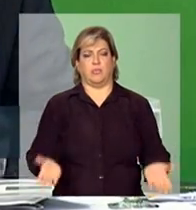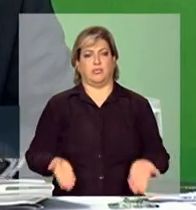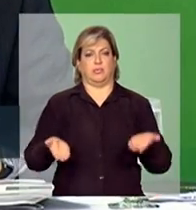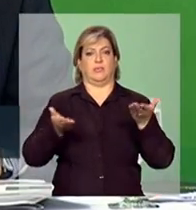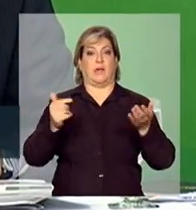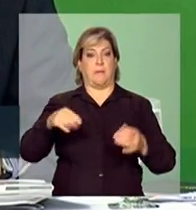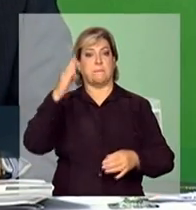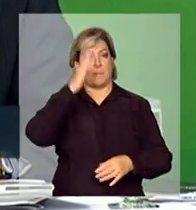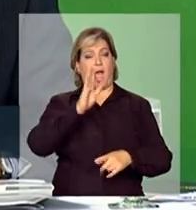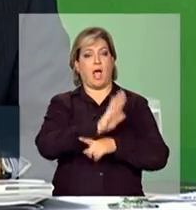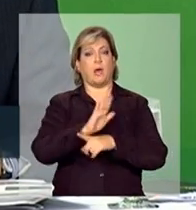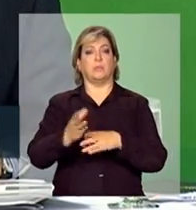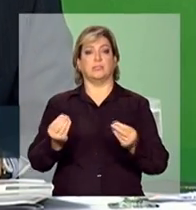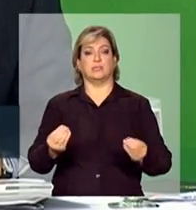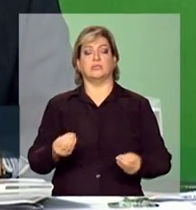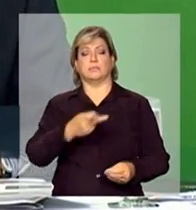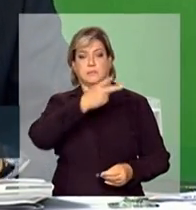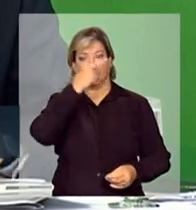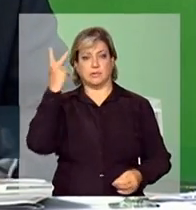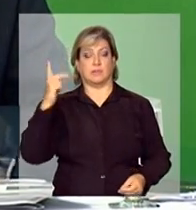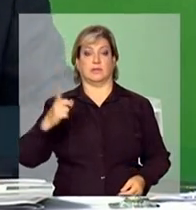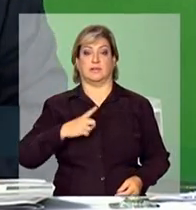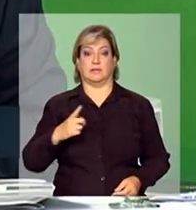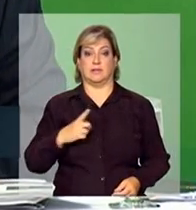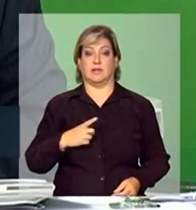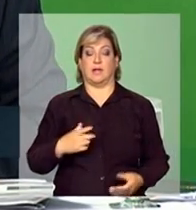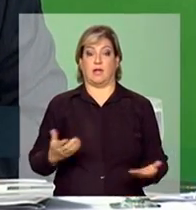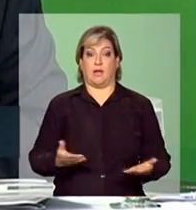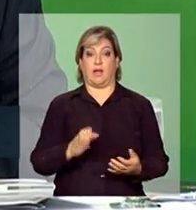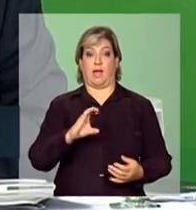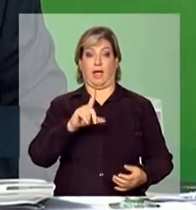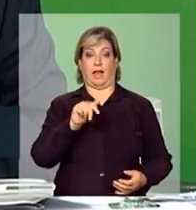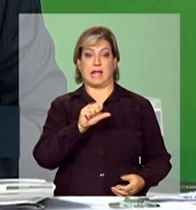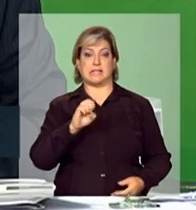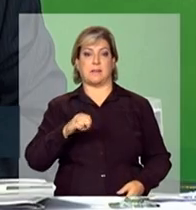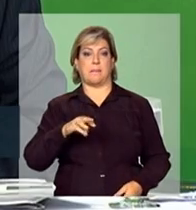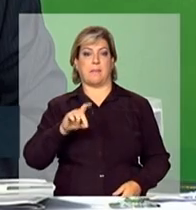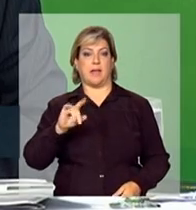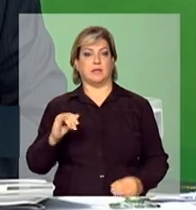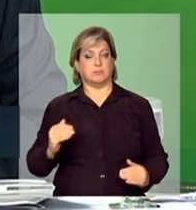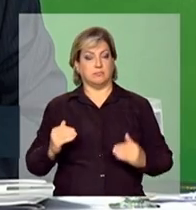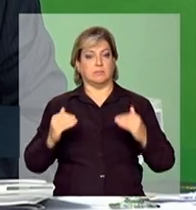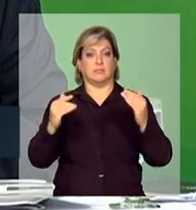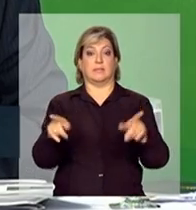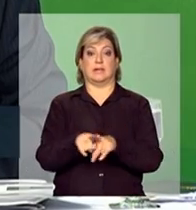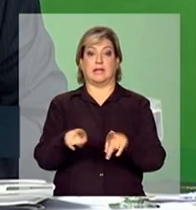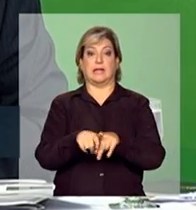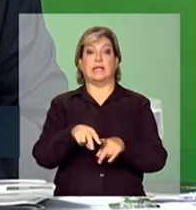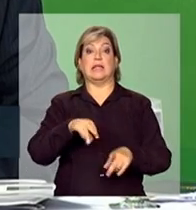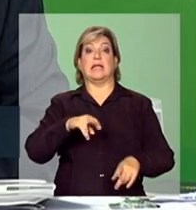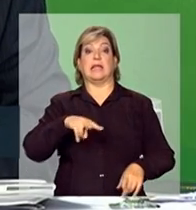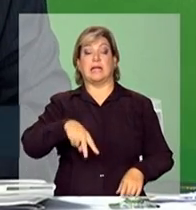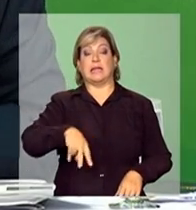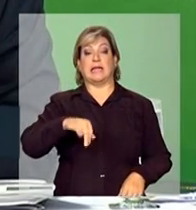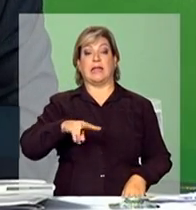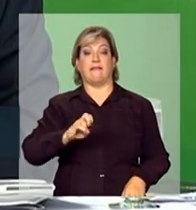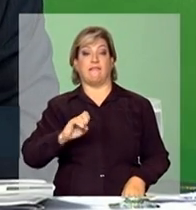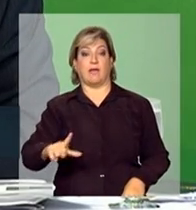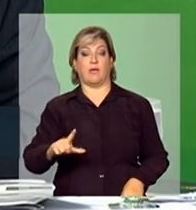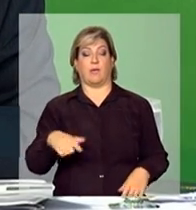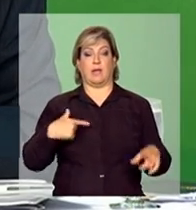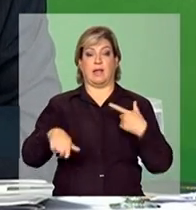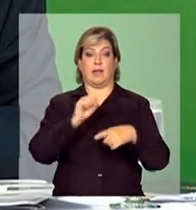hoje um país de 100 milhões de pessoas em classe média Então temos um nível de emprego hoje que é um que